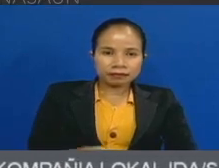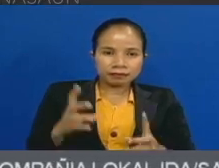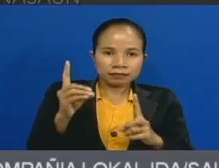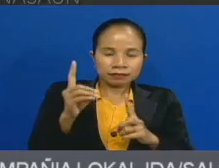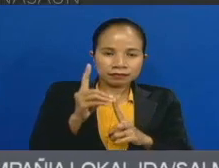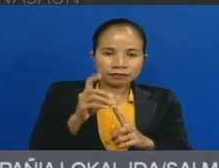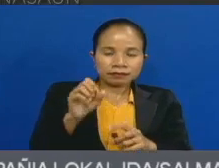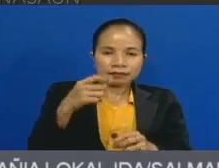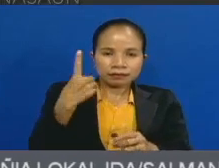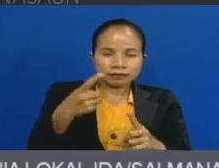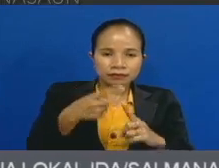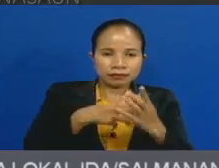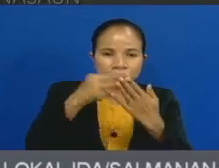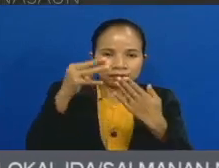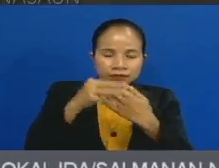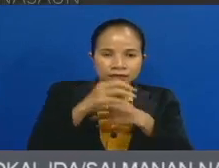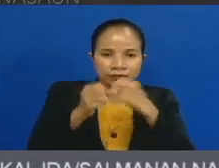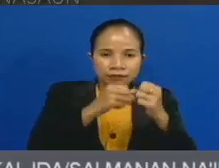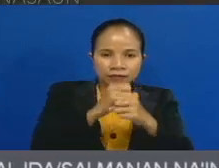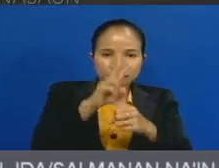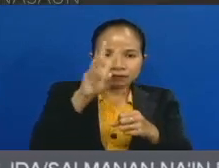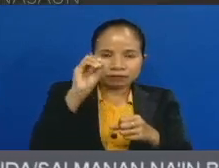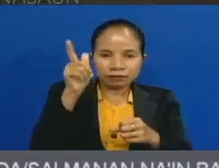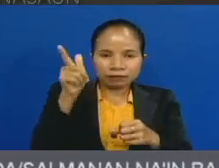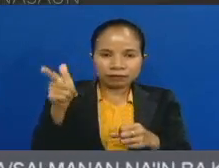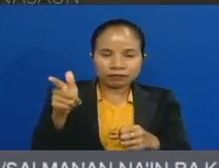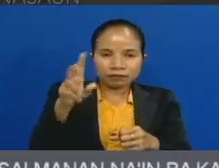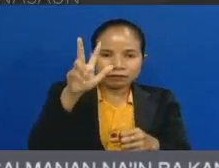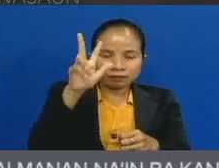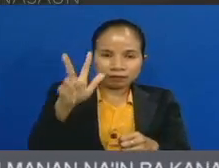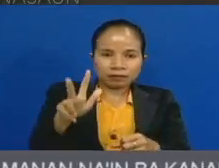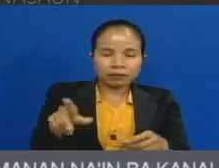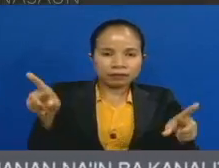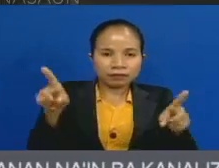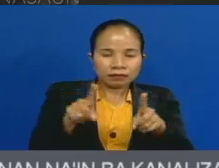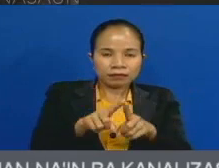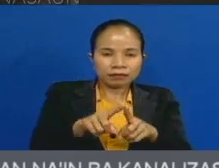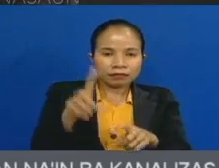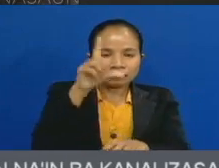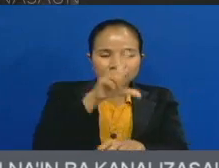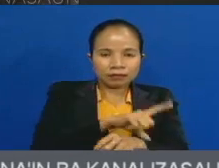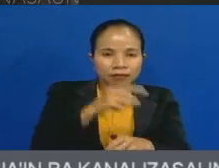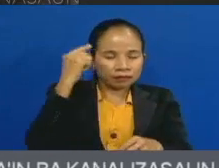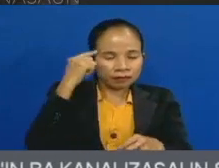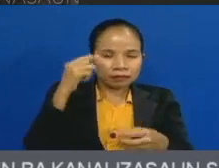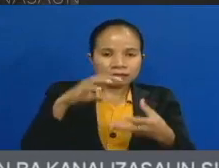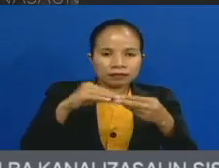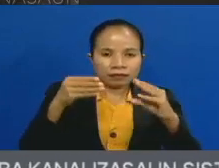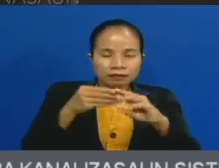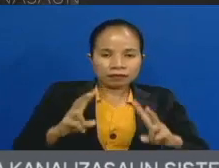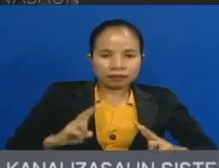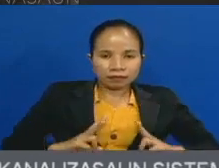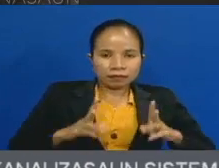Nulu resin ida fulang marsu tinan rihundrua rua nulu resin tol anesan lorong reflexão ba memoria